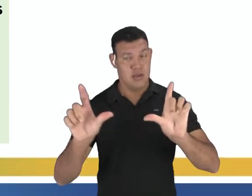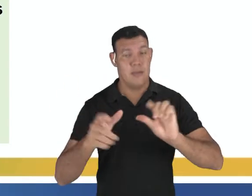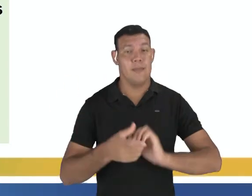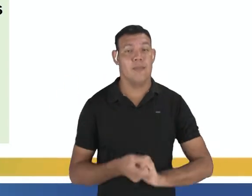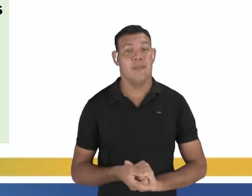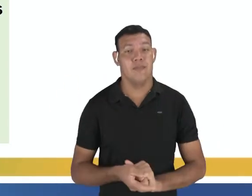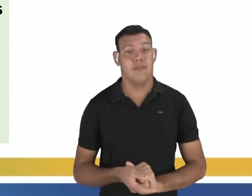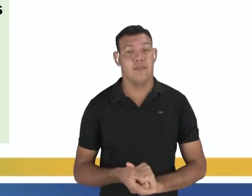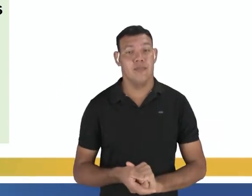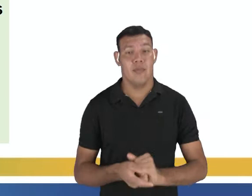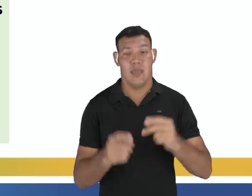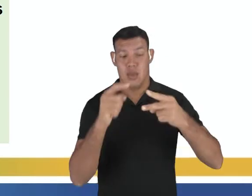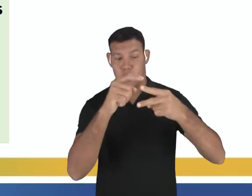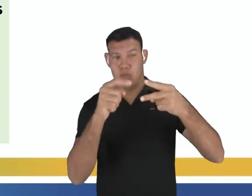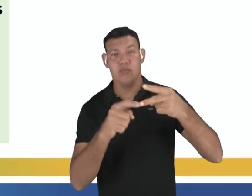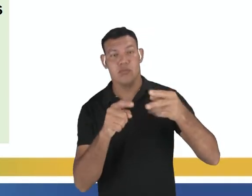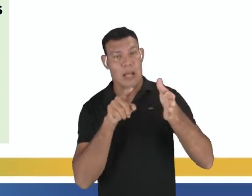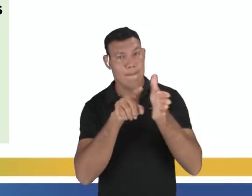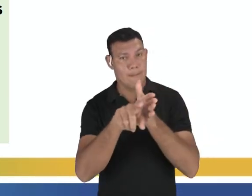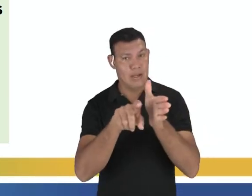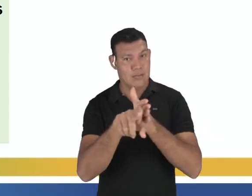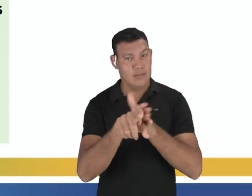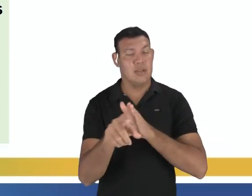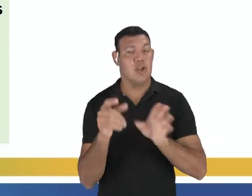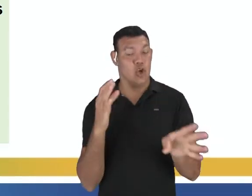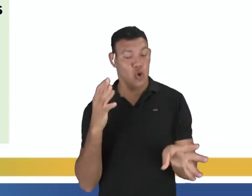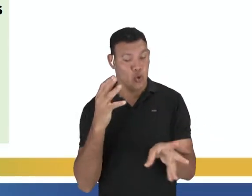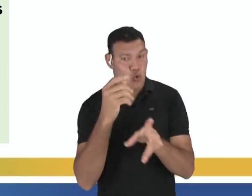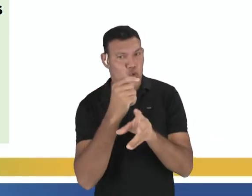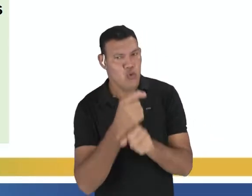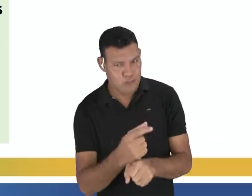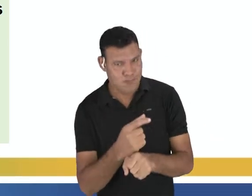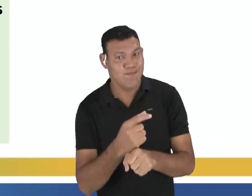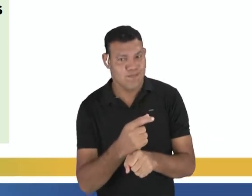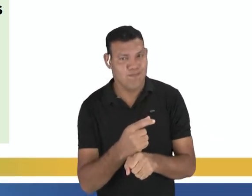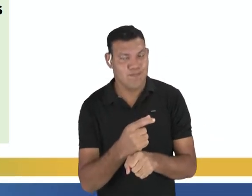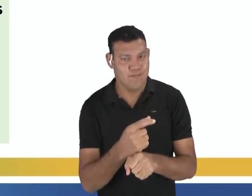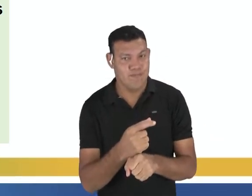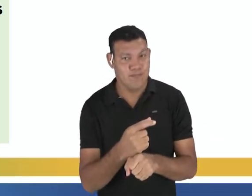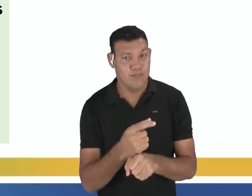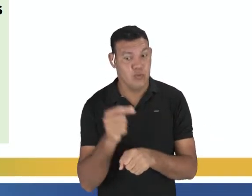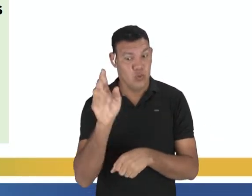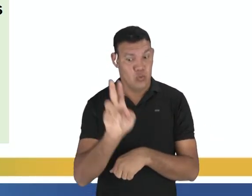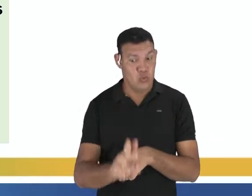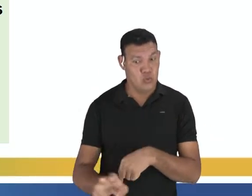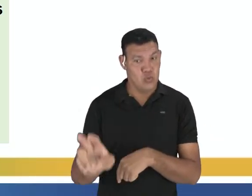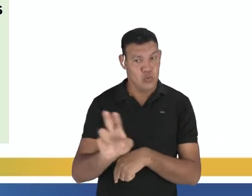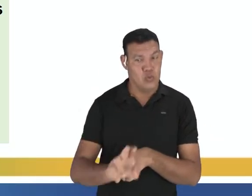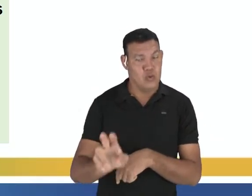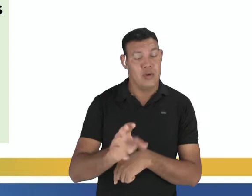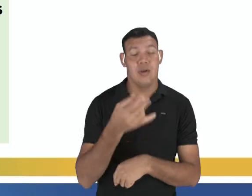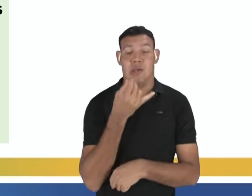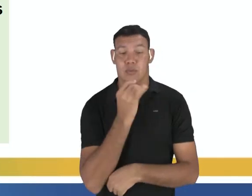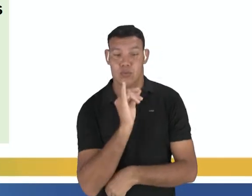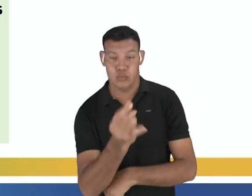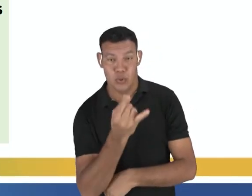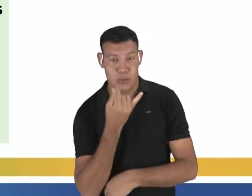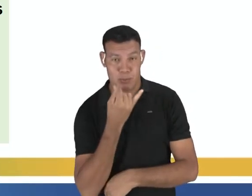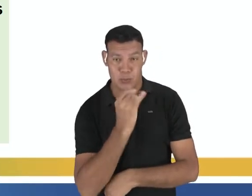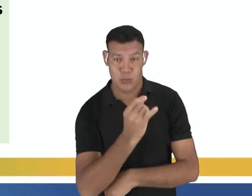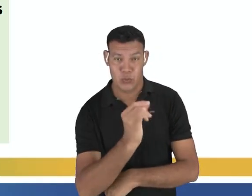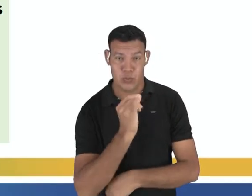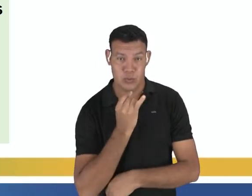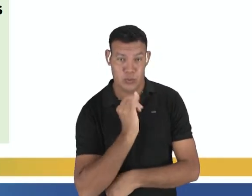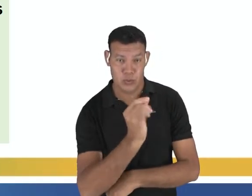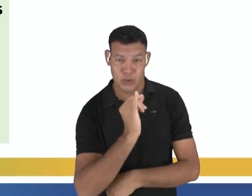tá? São duas questões que tratam do cálculo do consumo de energia elétrica, tá? É um cálculozinho matemático bem simples, tá? E que